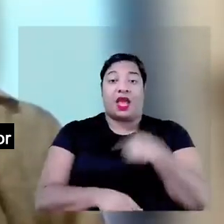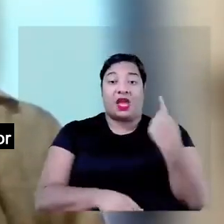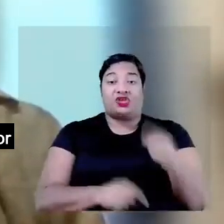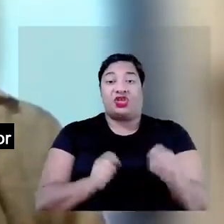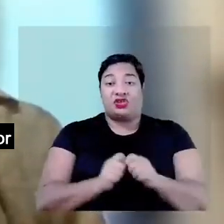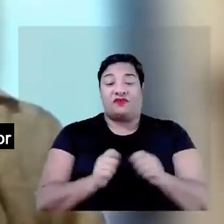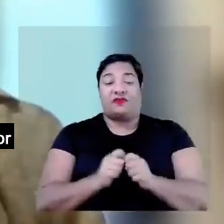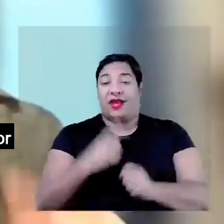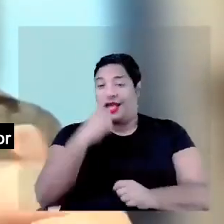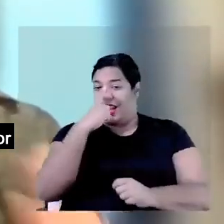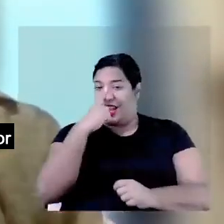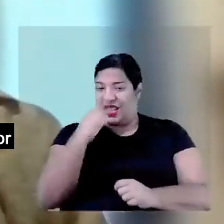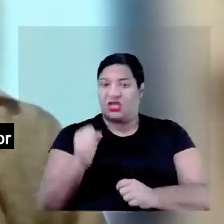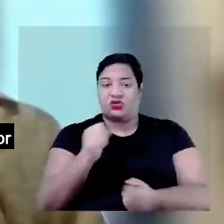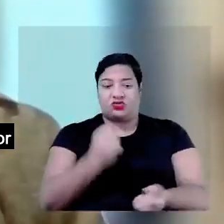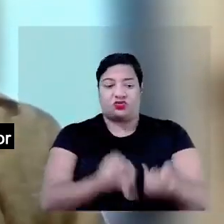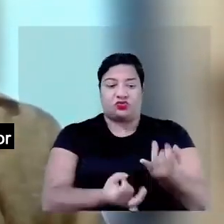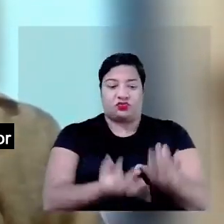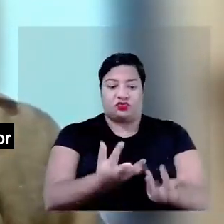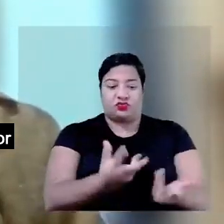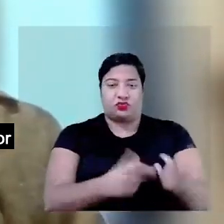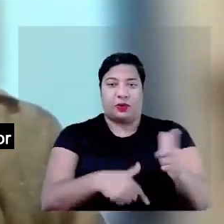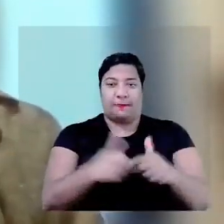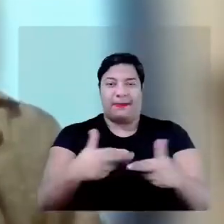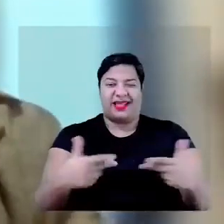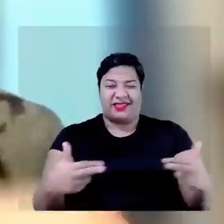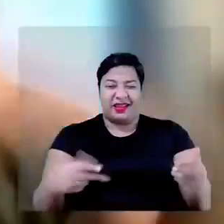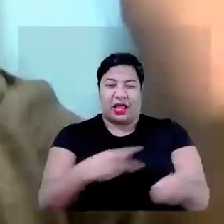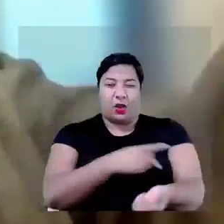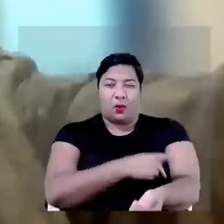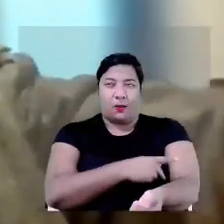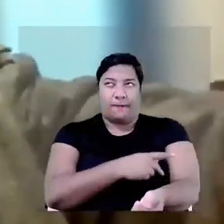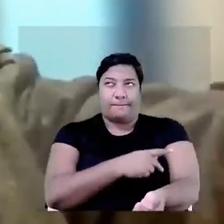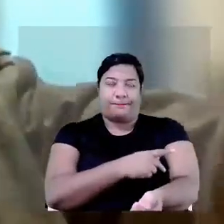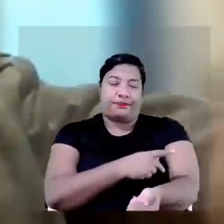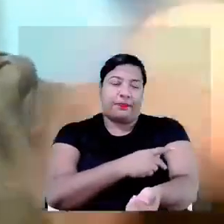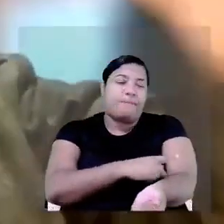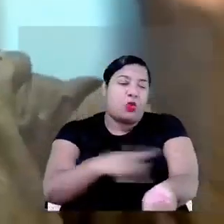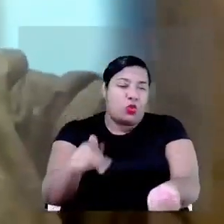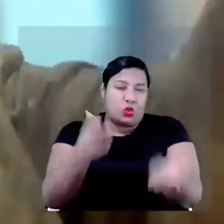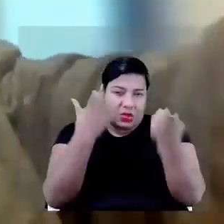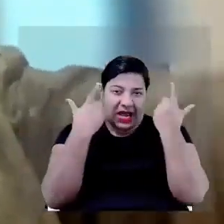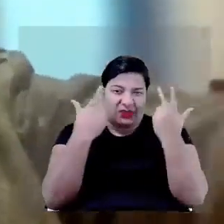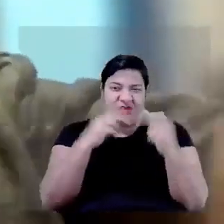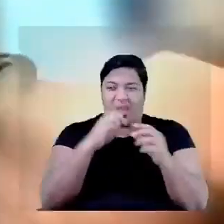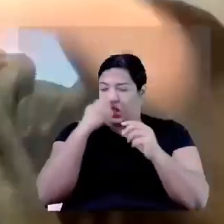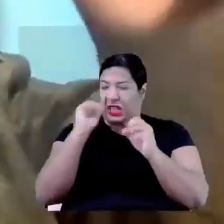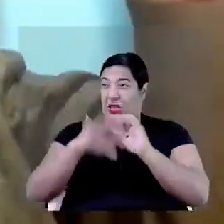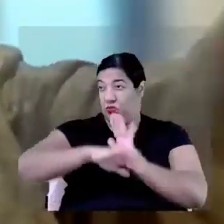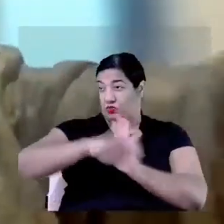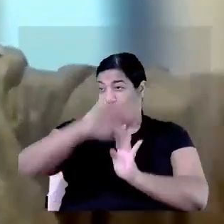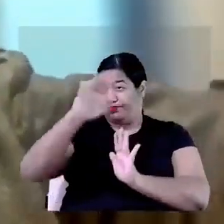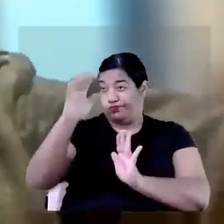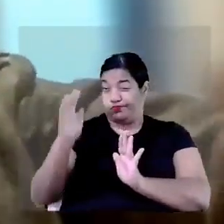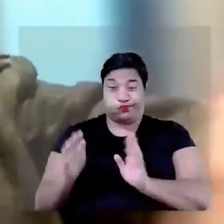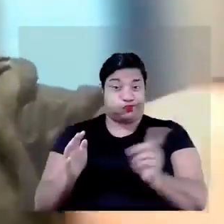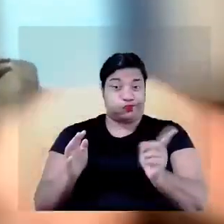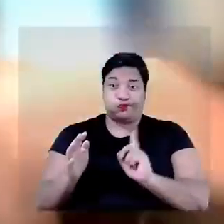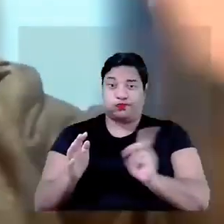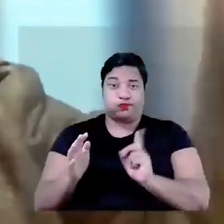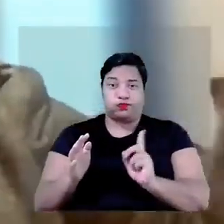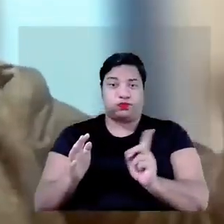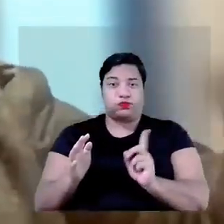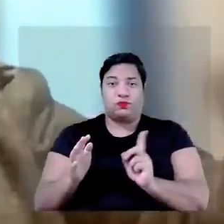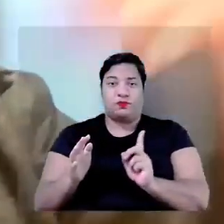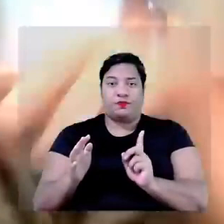compostagem do material orgânico que iria para o aterro, e no aterro, através de metanogênese,